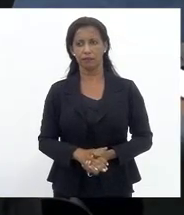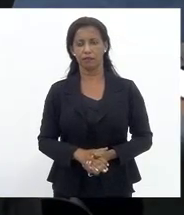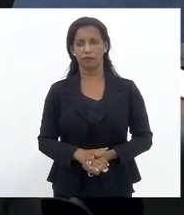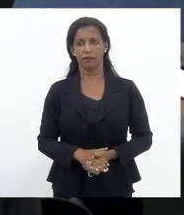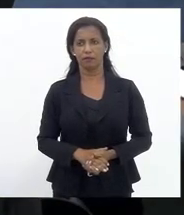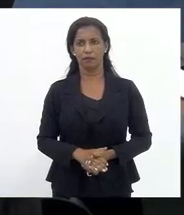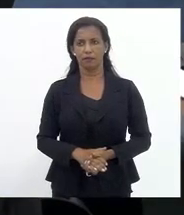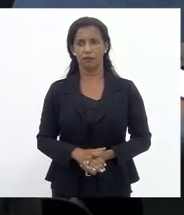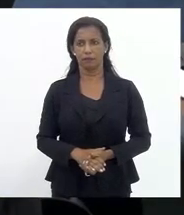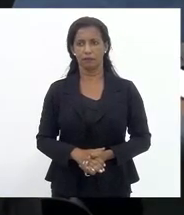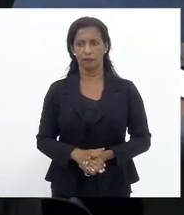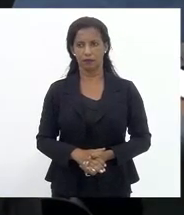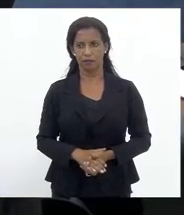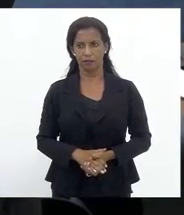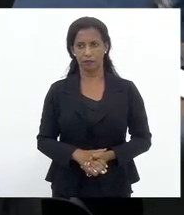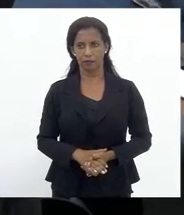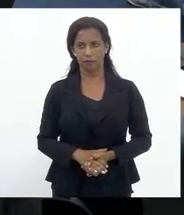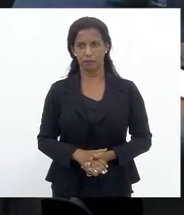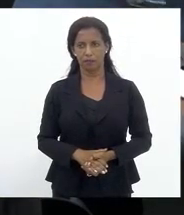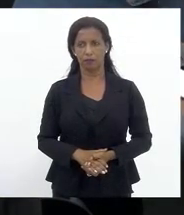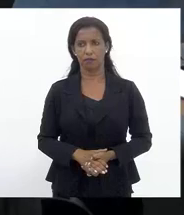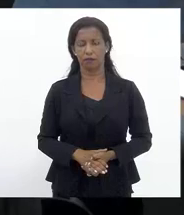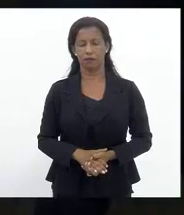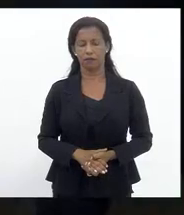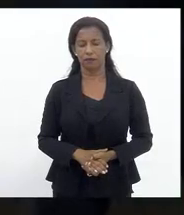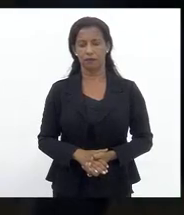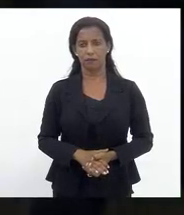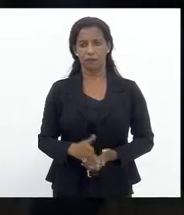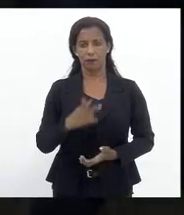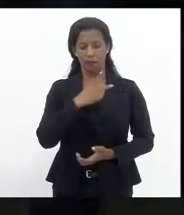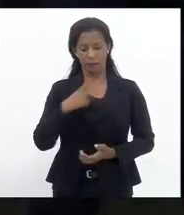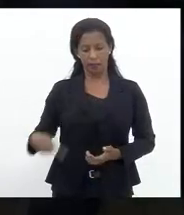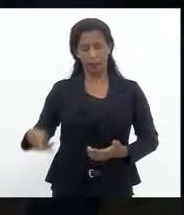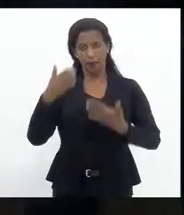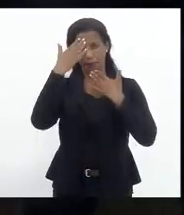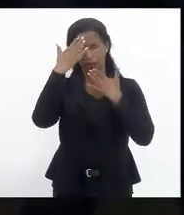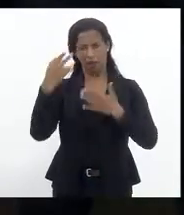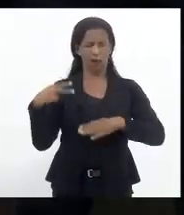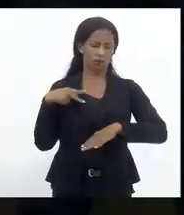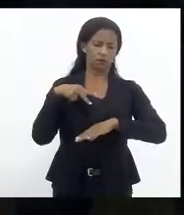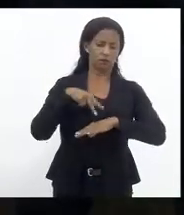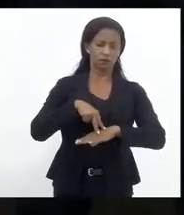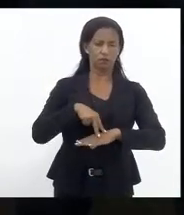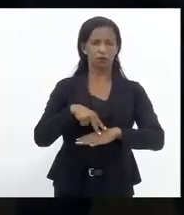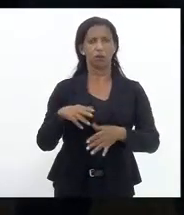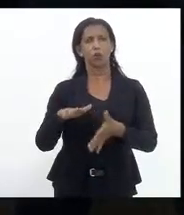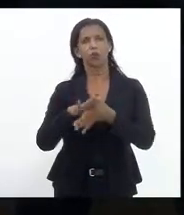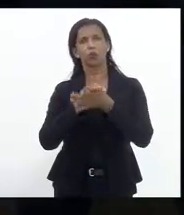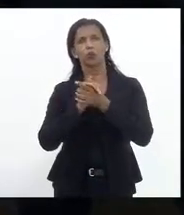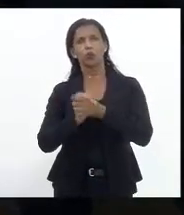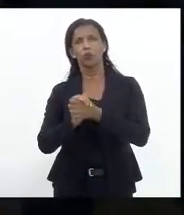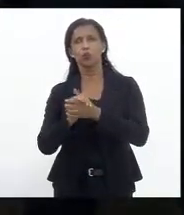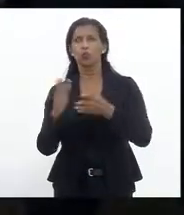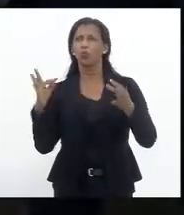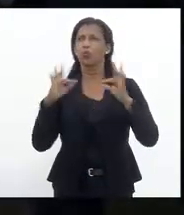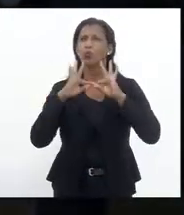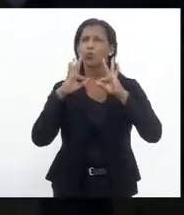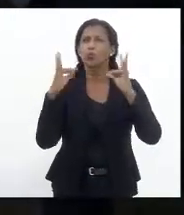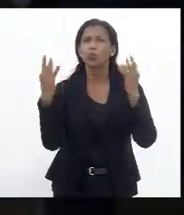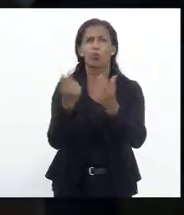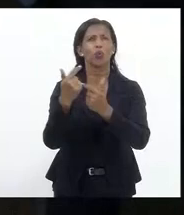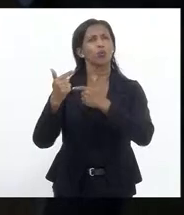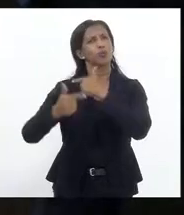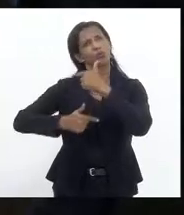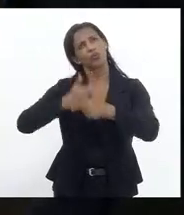Presidente, obrigado por poder usar aqui as palavras, cumprimentar a todos os servidores